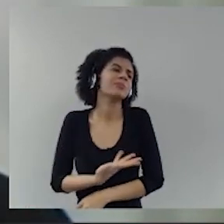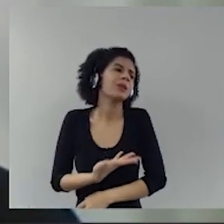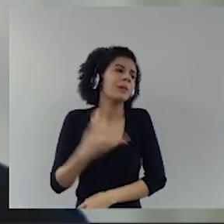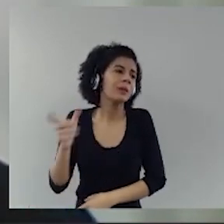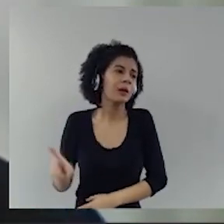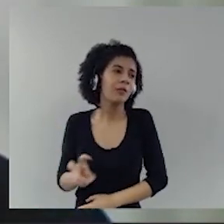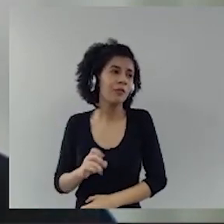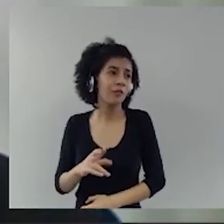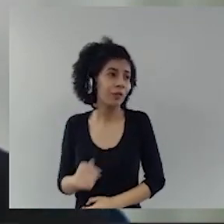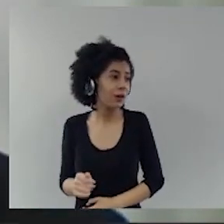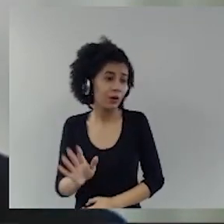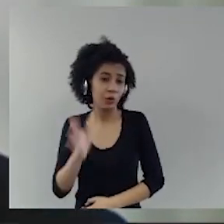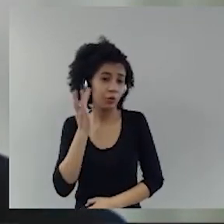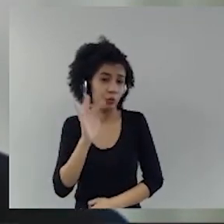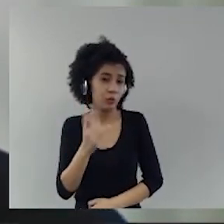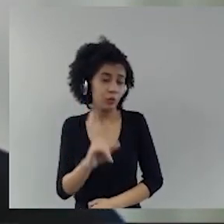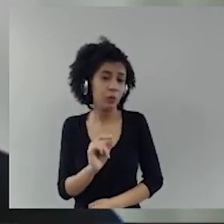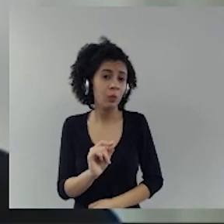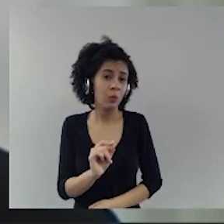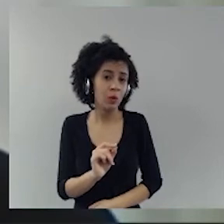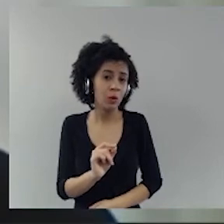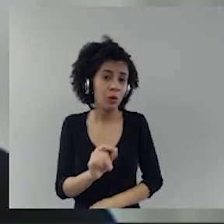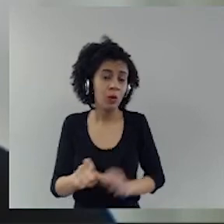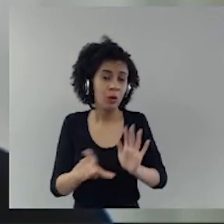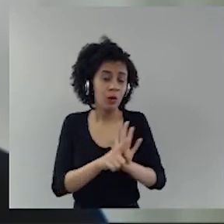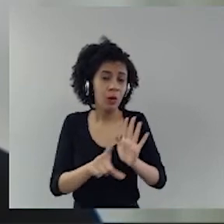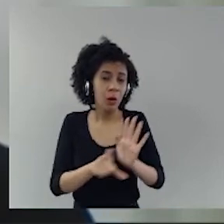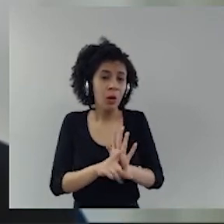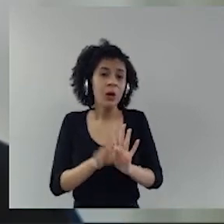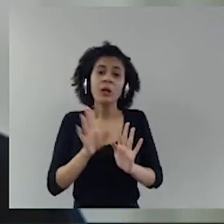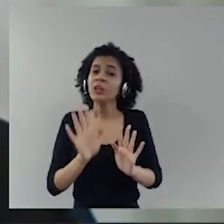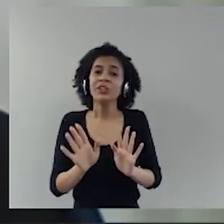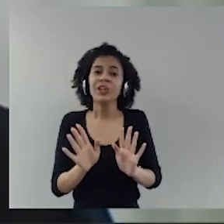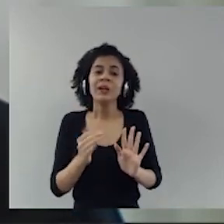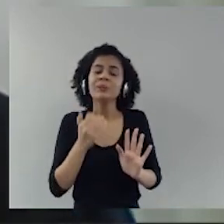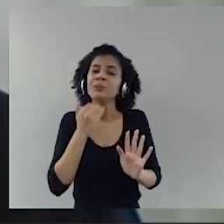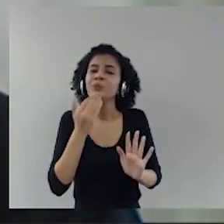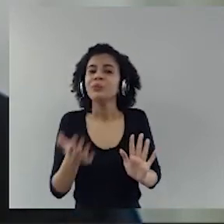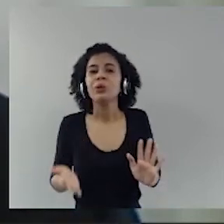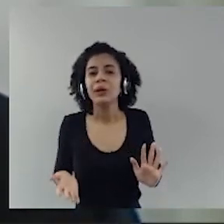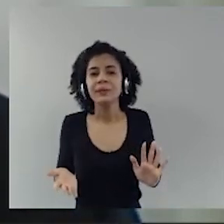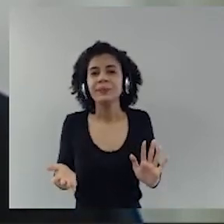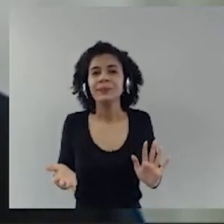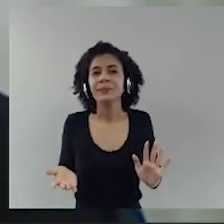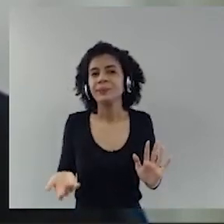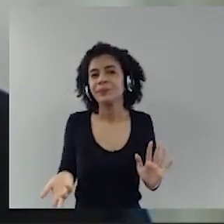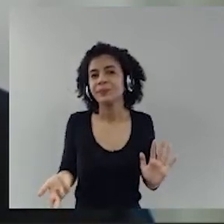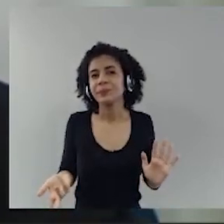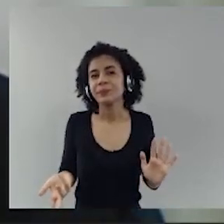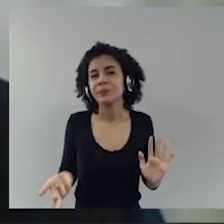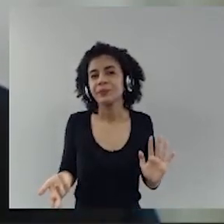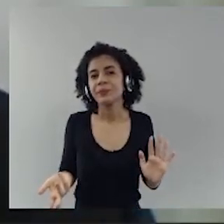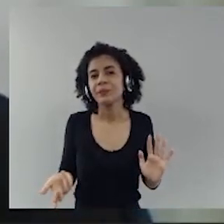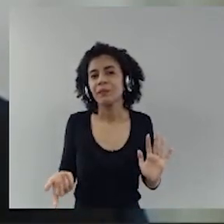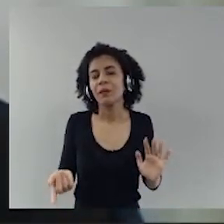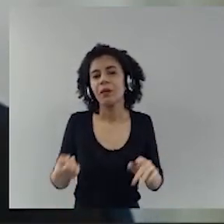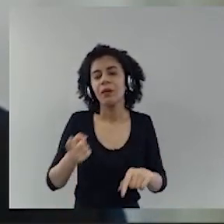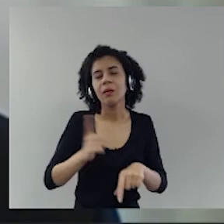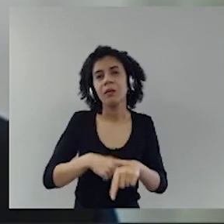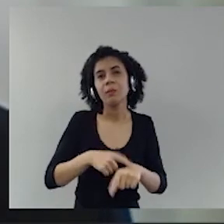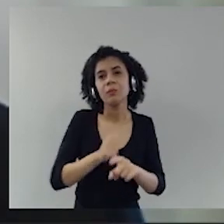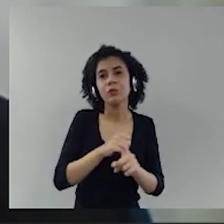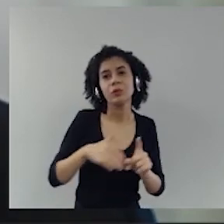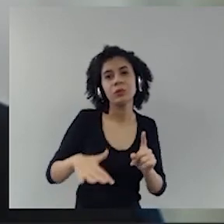vera monteiro não há dúvida alguma que esta legislação ela já não atende mais a estas demandas